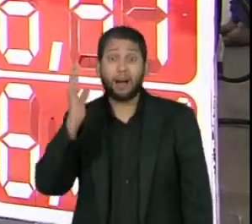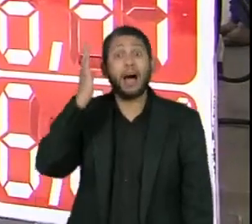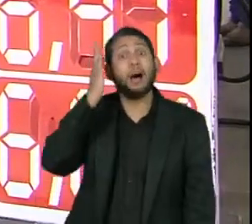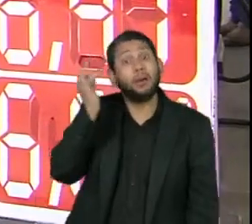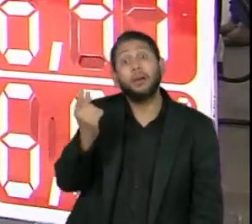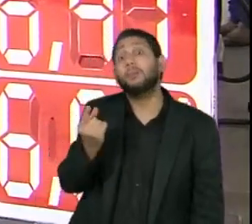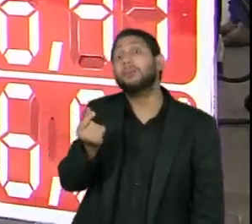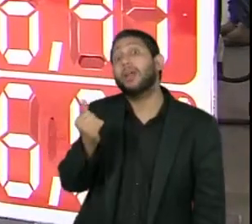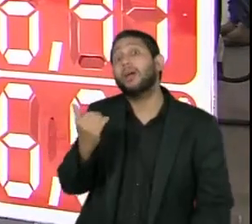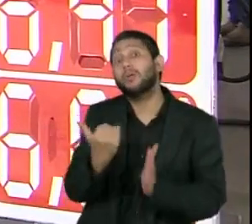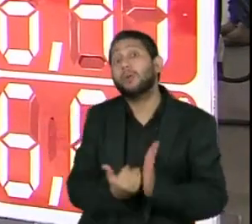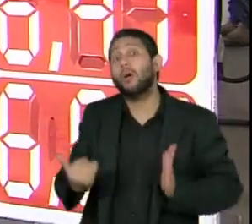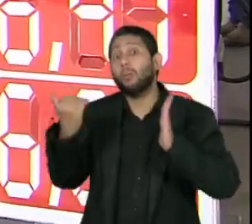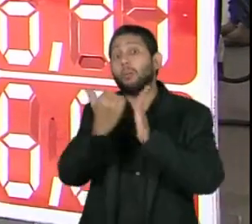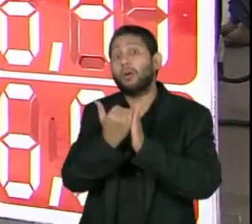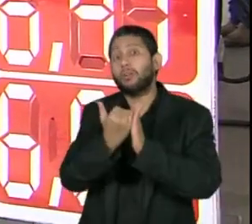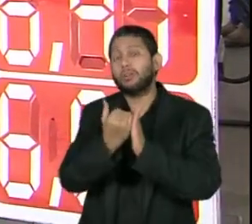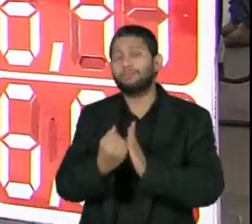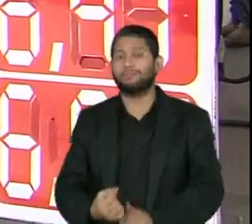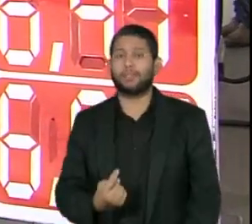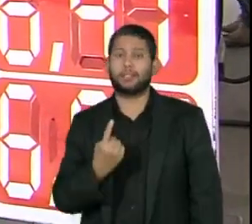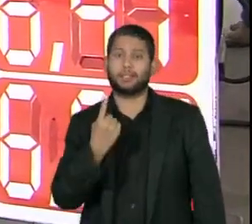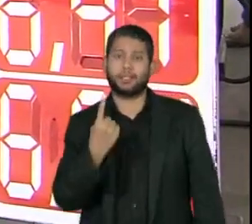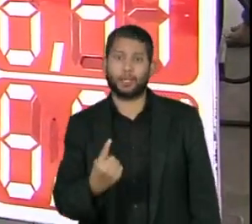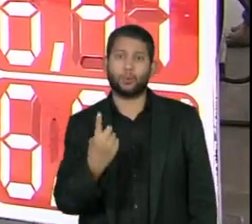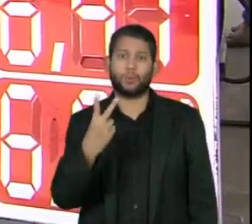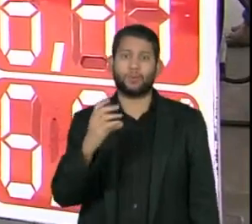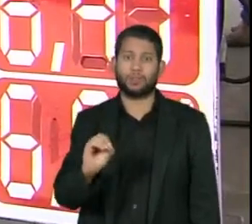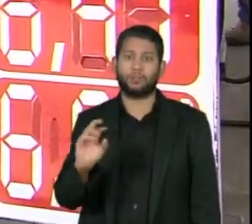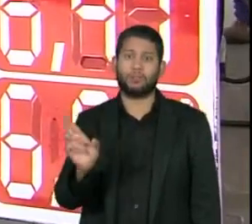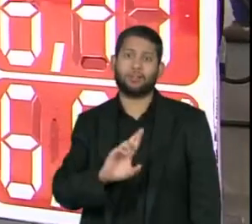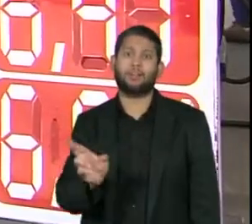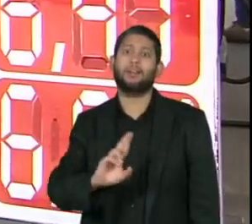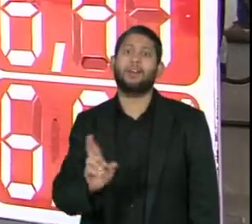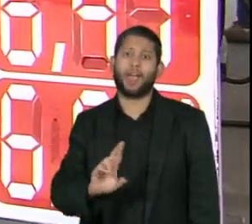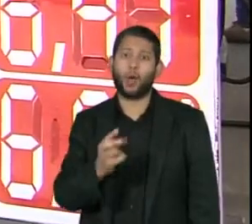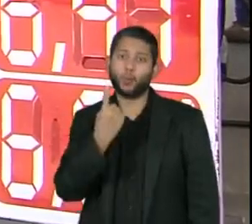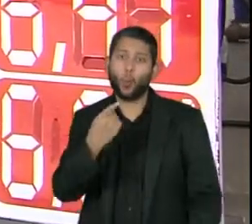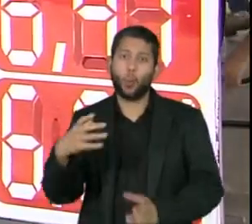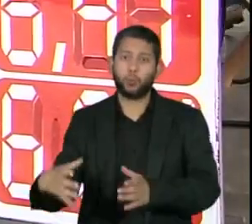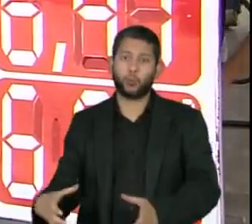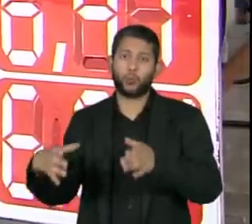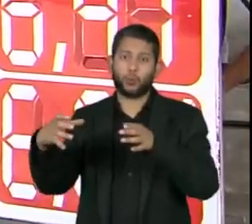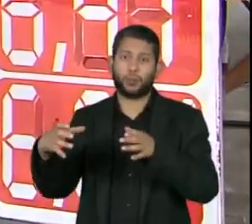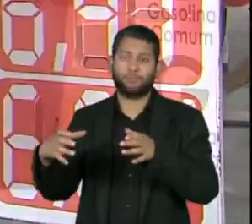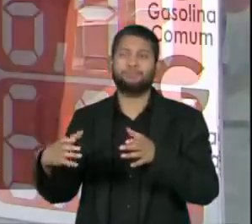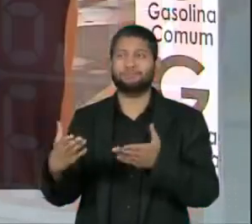amanhã, passar para quase R$ 120 o botijão.